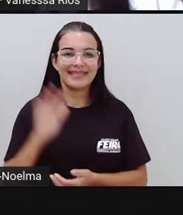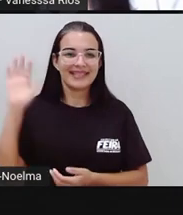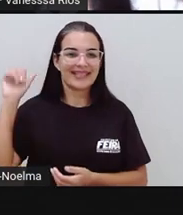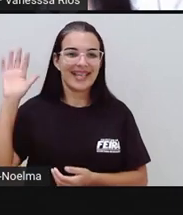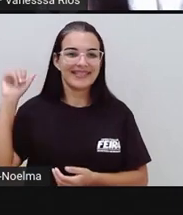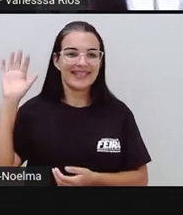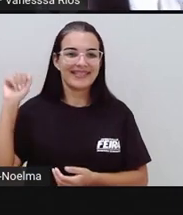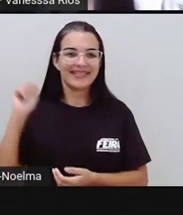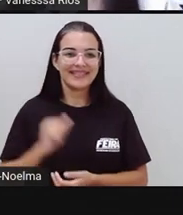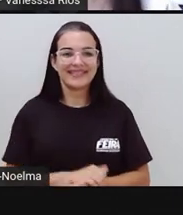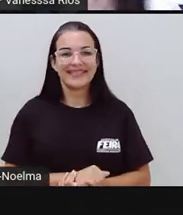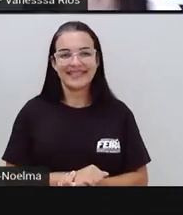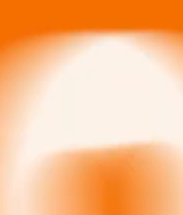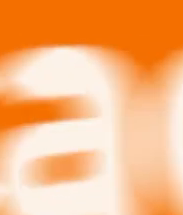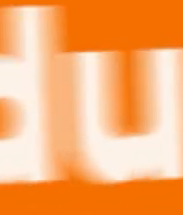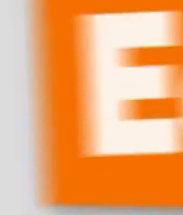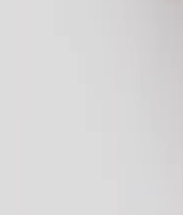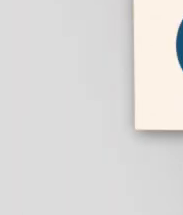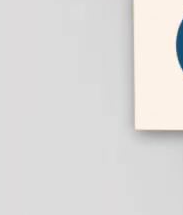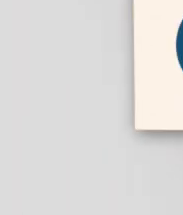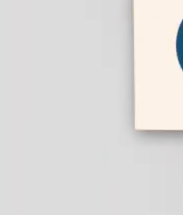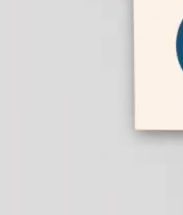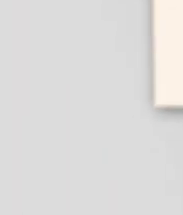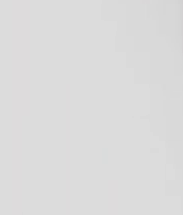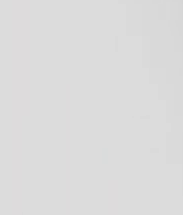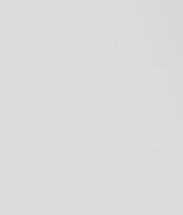Tchau, tchau. Tchau,